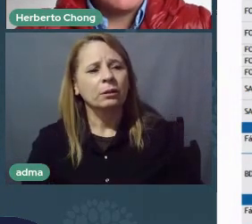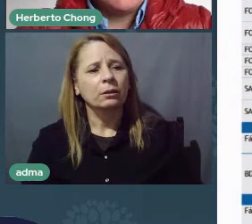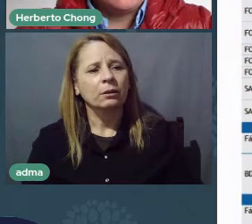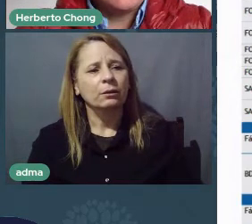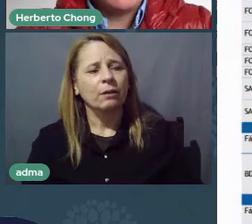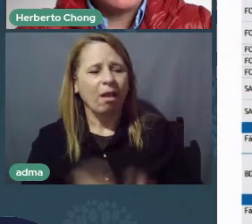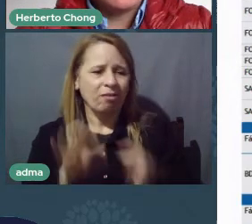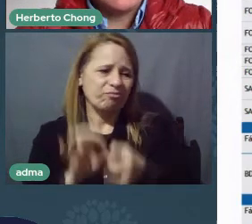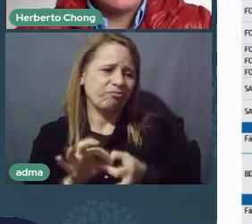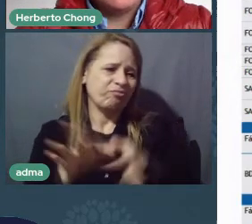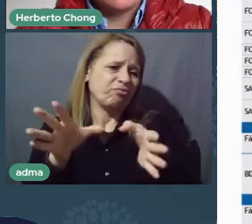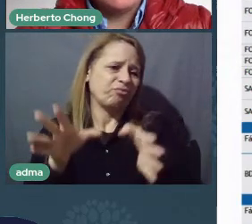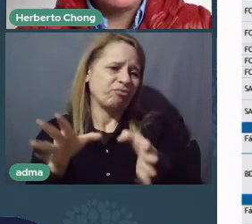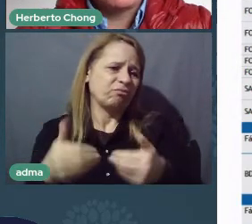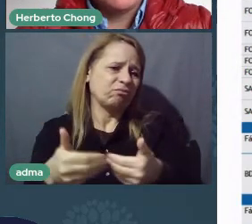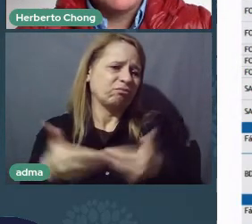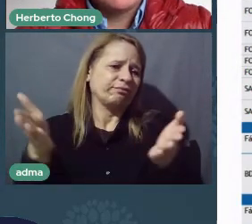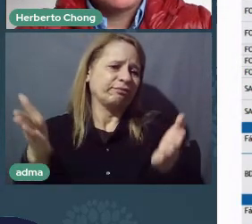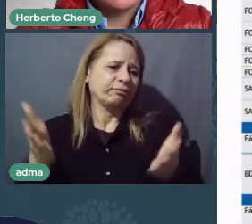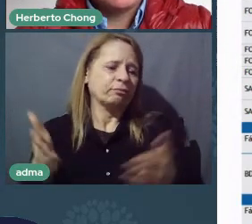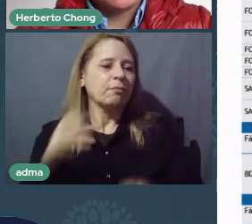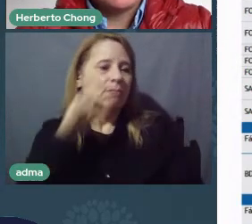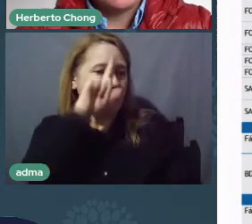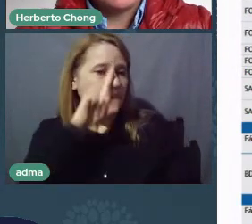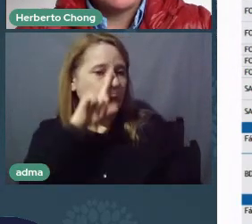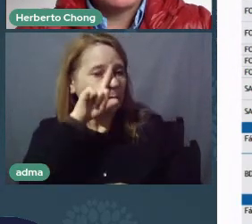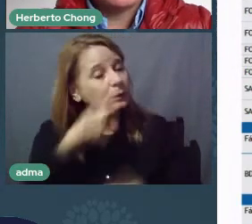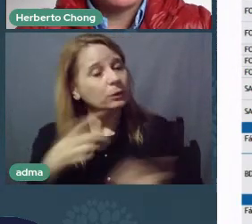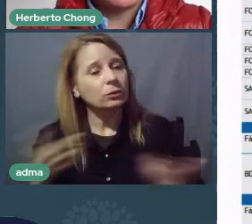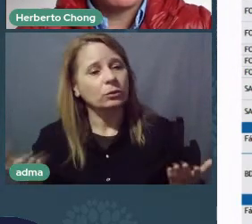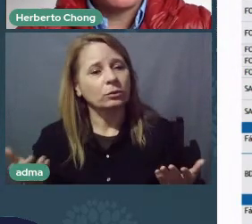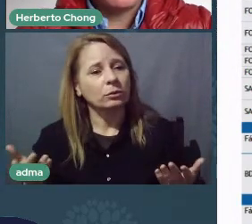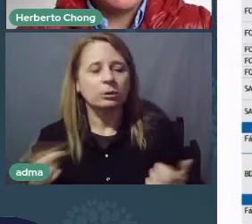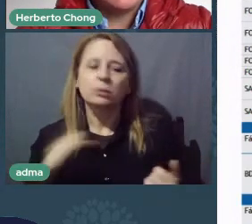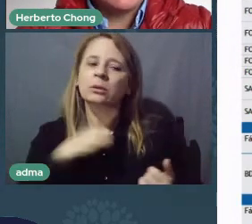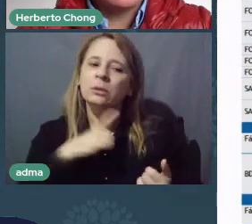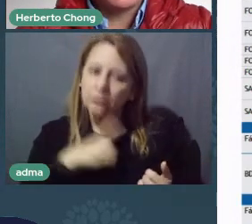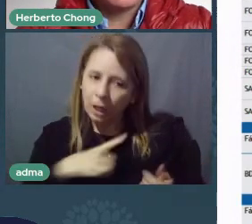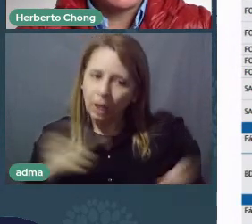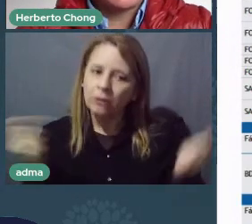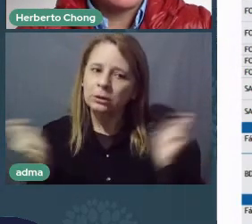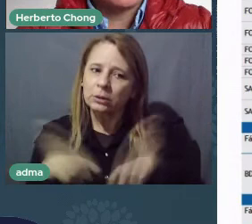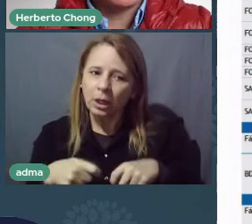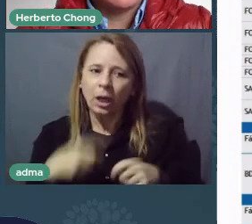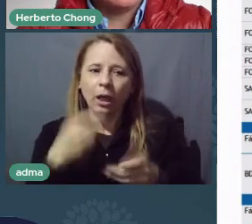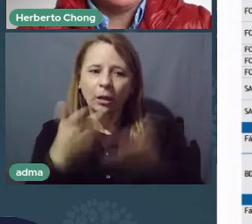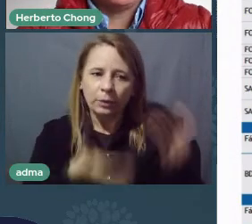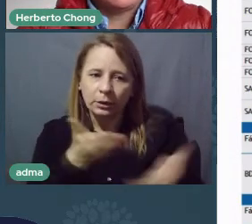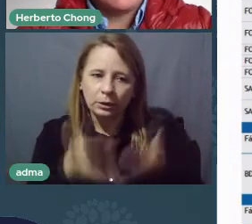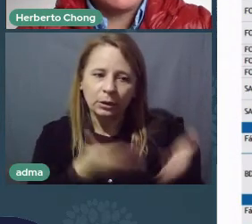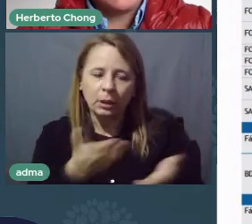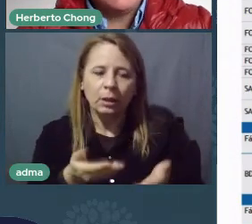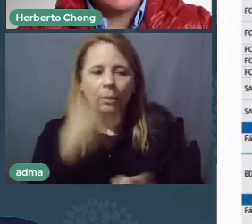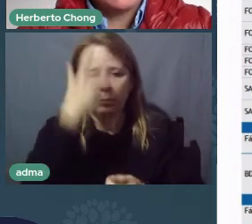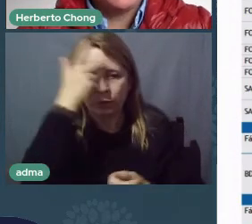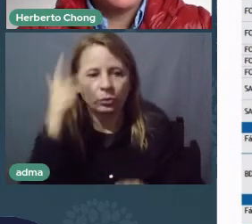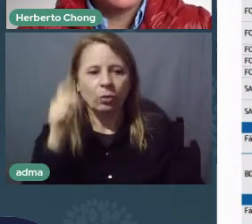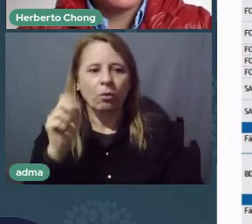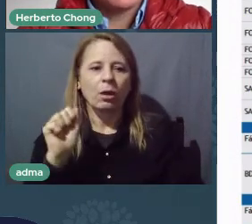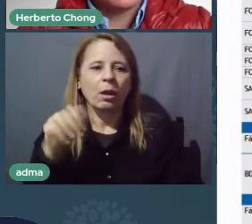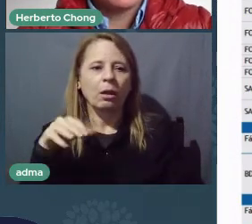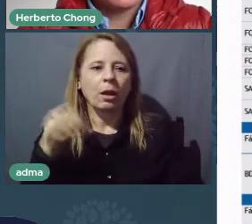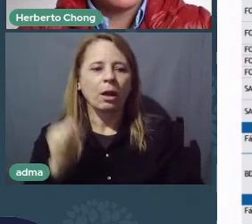deixar o paciente à mercê de risco, sendo que a gente tem todas as possibilidades hoje para tratar o nosso paciente.